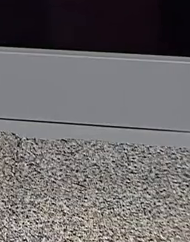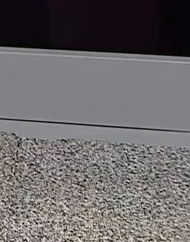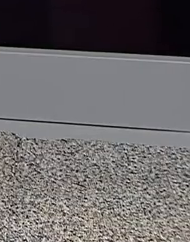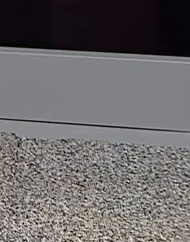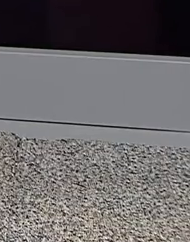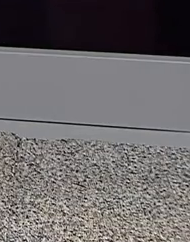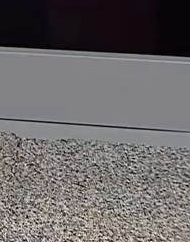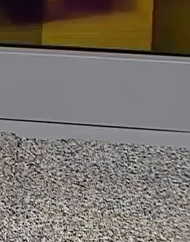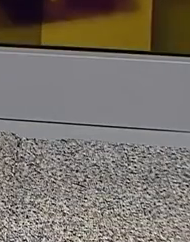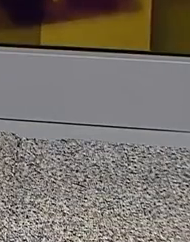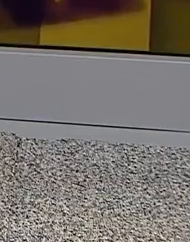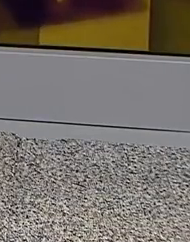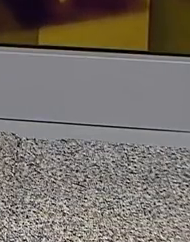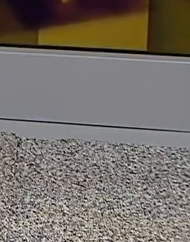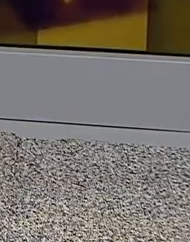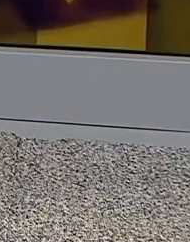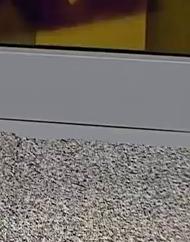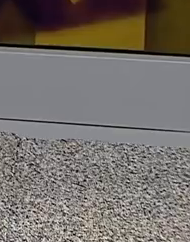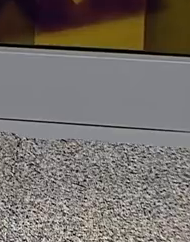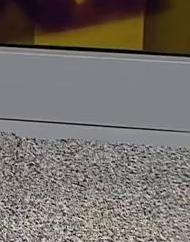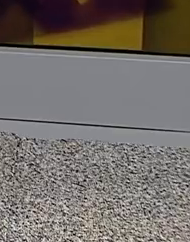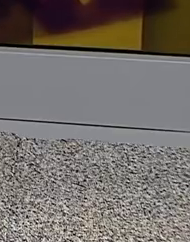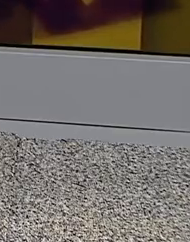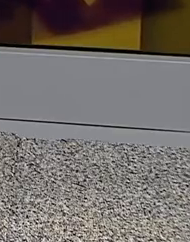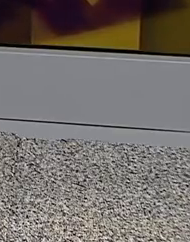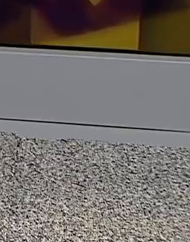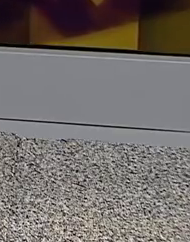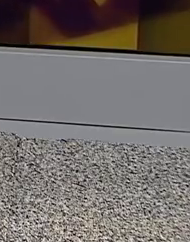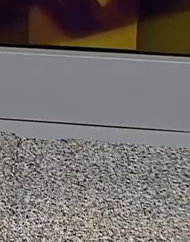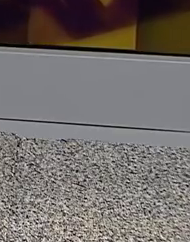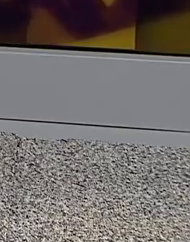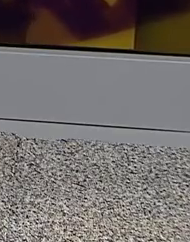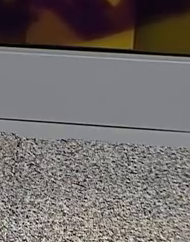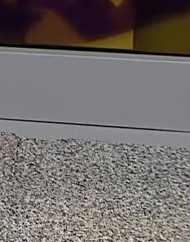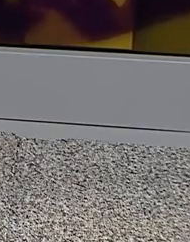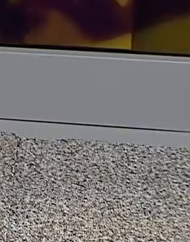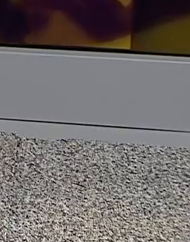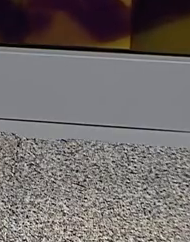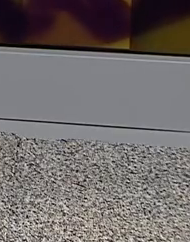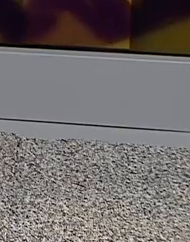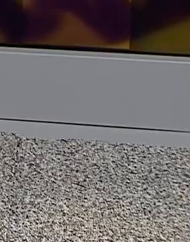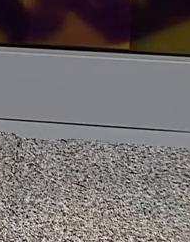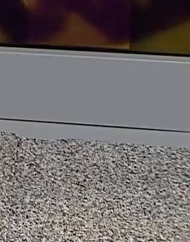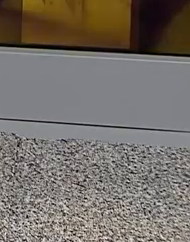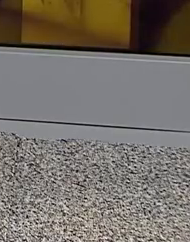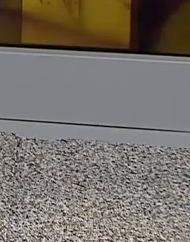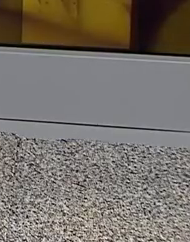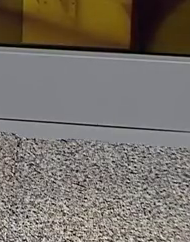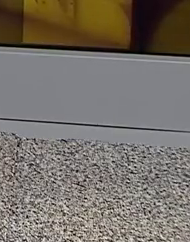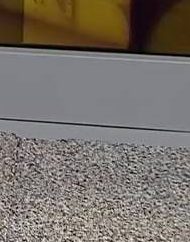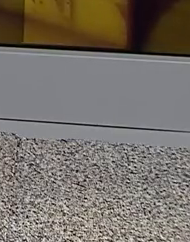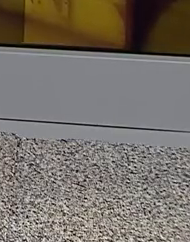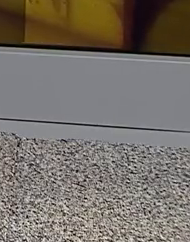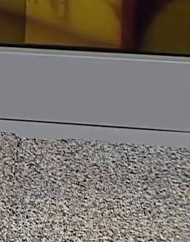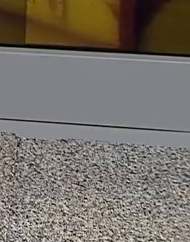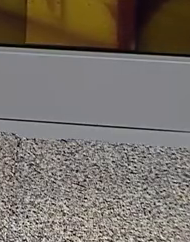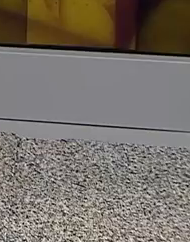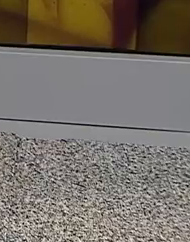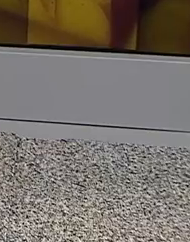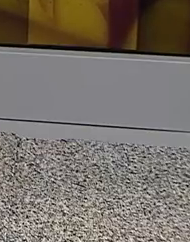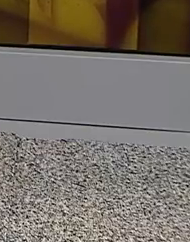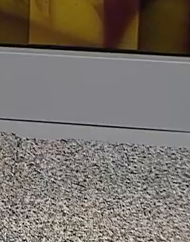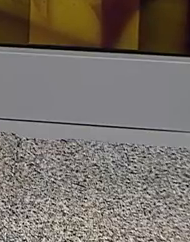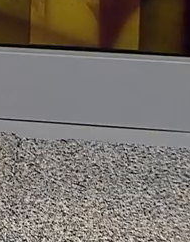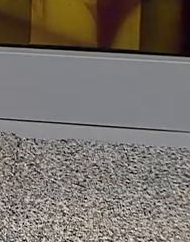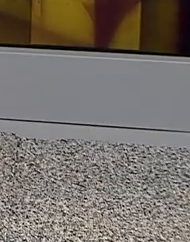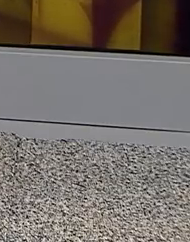ele conversou com jornalistas sobre a medida provisória que reabre o prazo de migração do servidor público para o regime de previdência